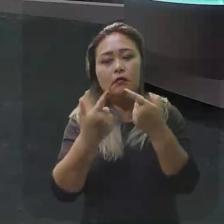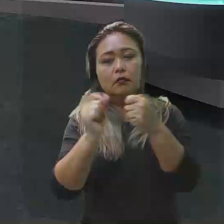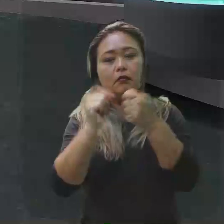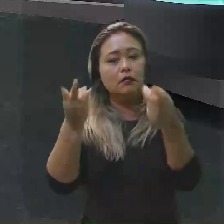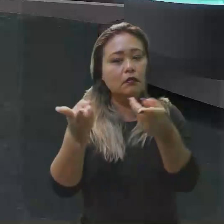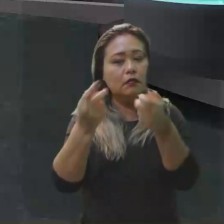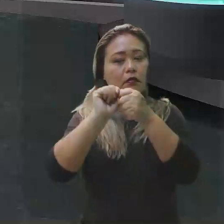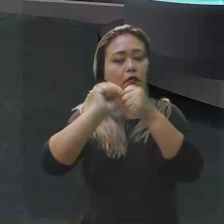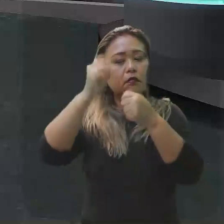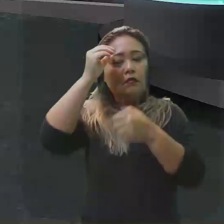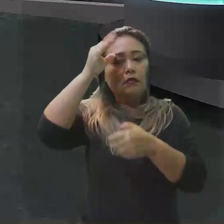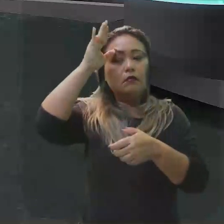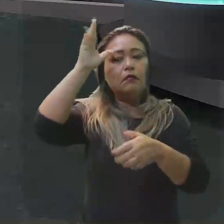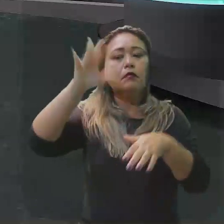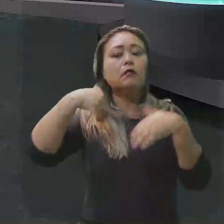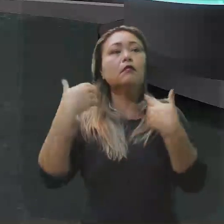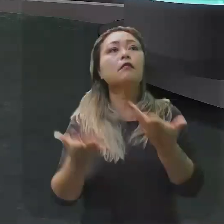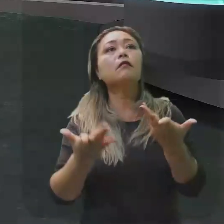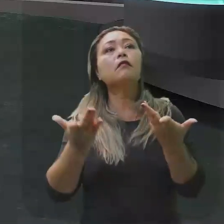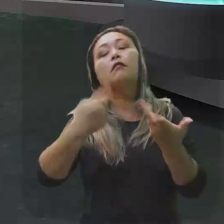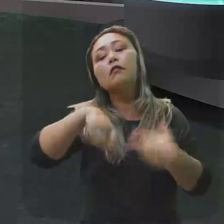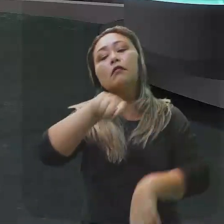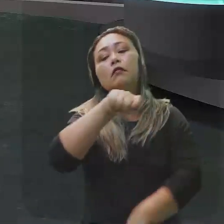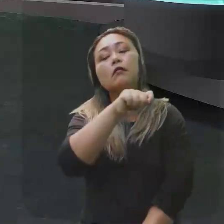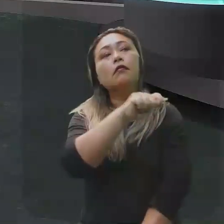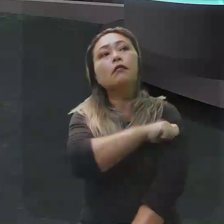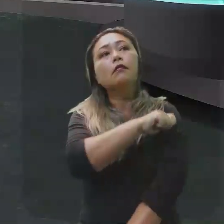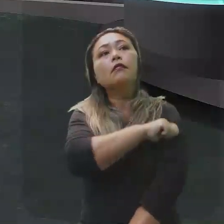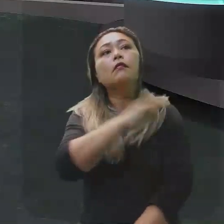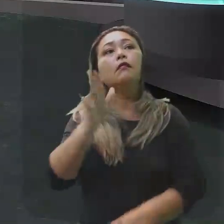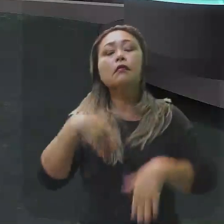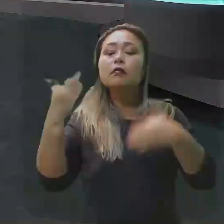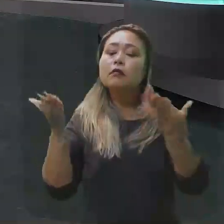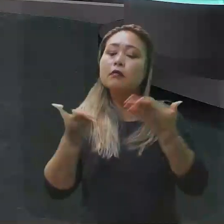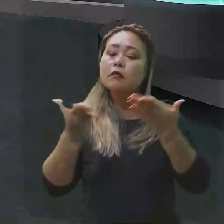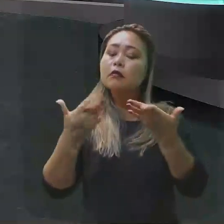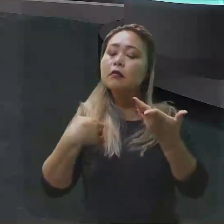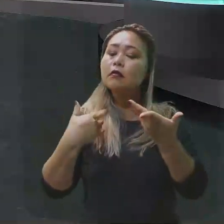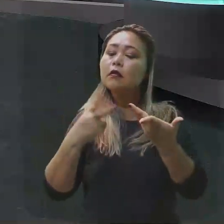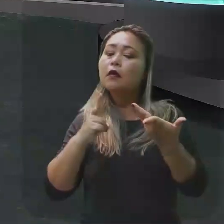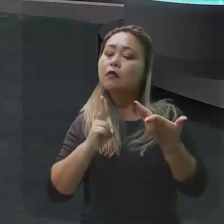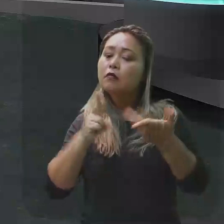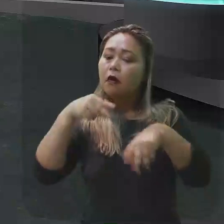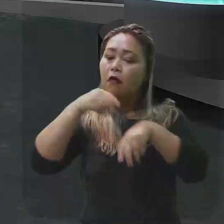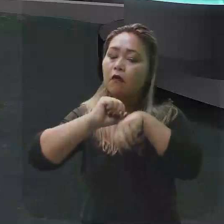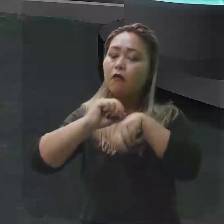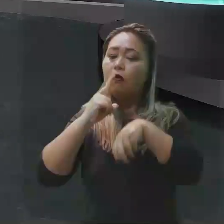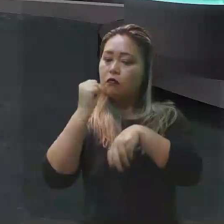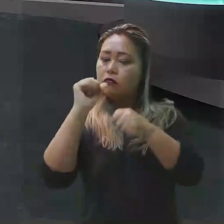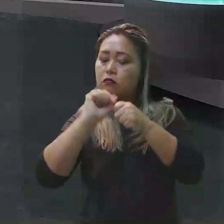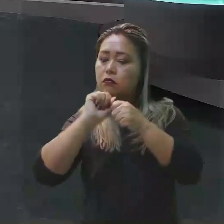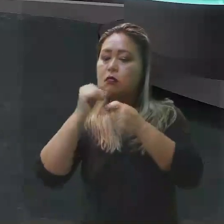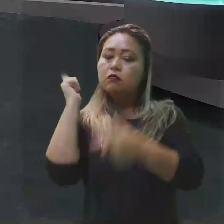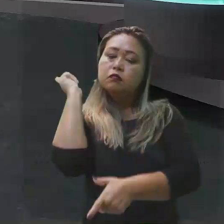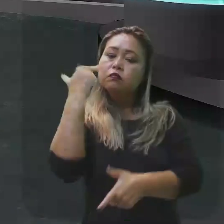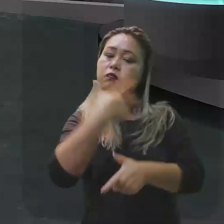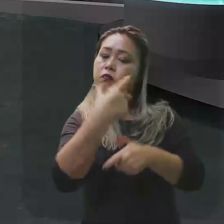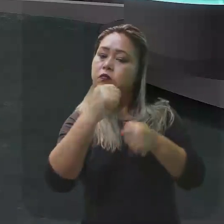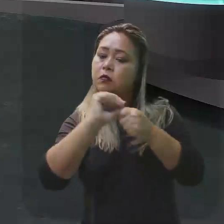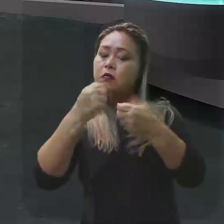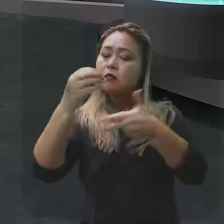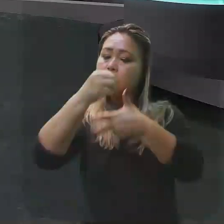aguçada nos conhecimentos. Então, estudante, agora é firme e forte nos estudos para terem sucesso no